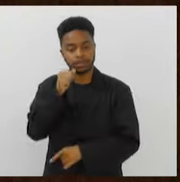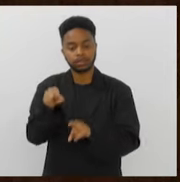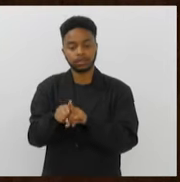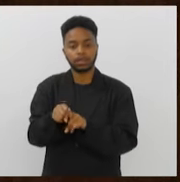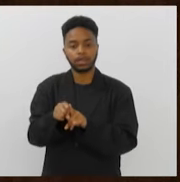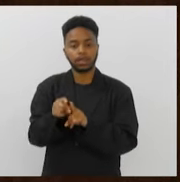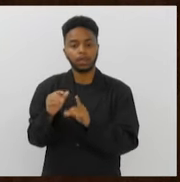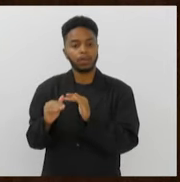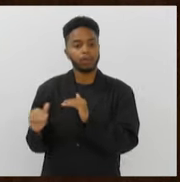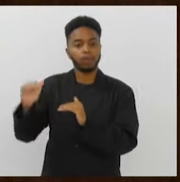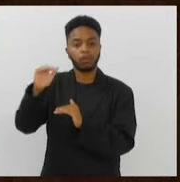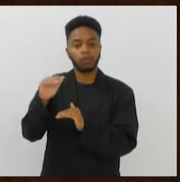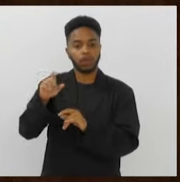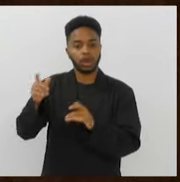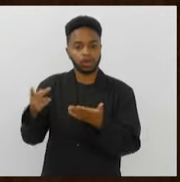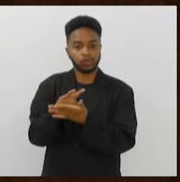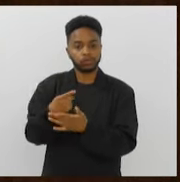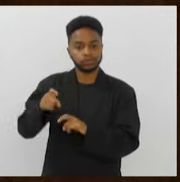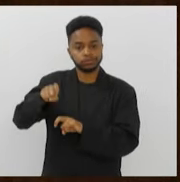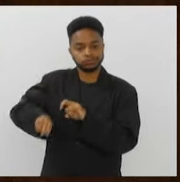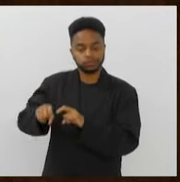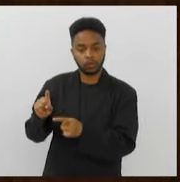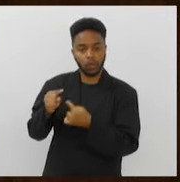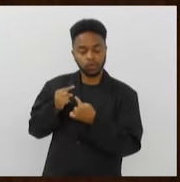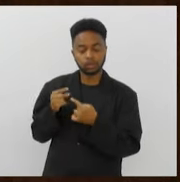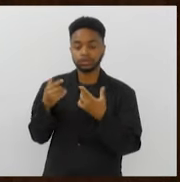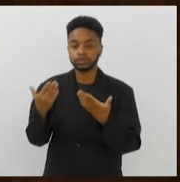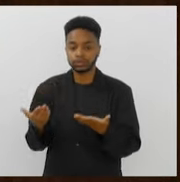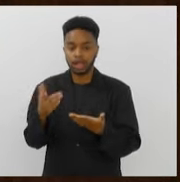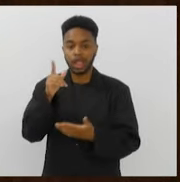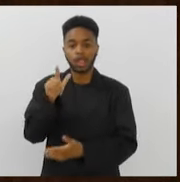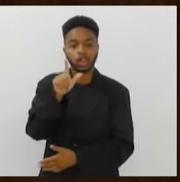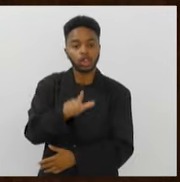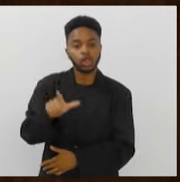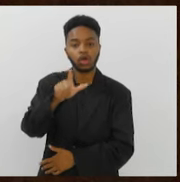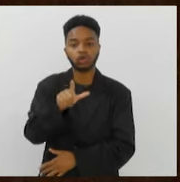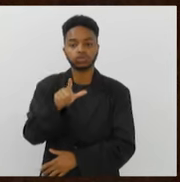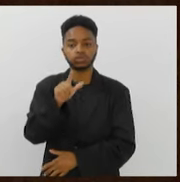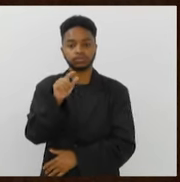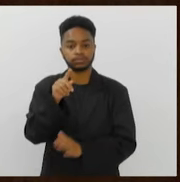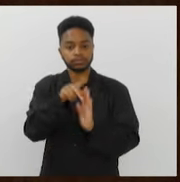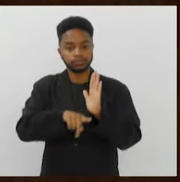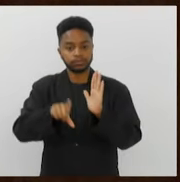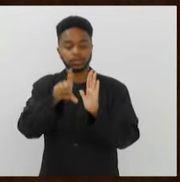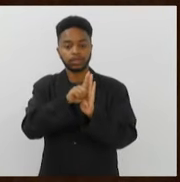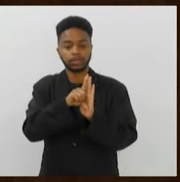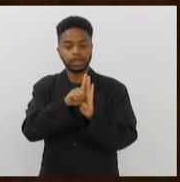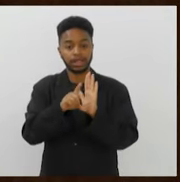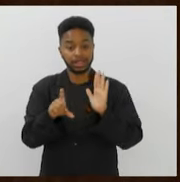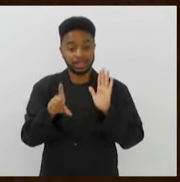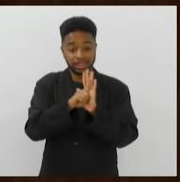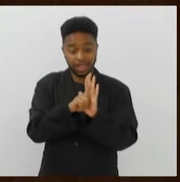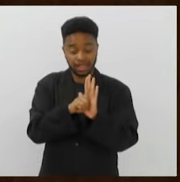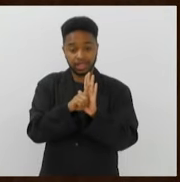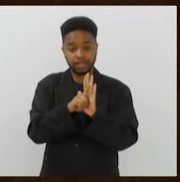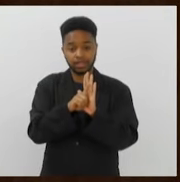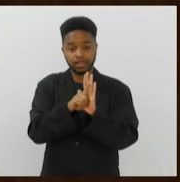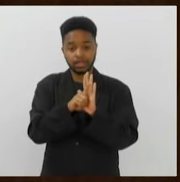mulher que foi estuprada. Então, é a lógica de um PL, de uma lei que